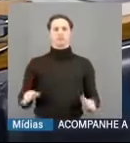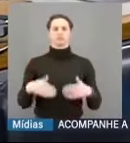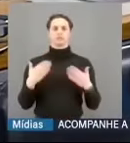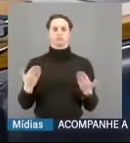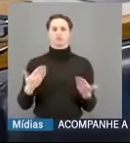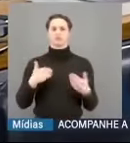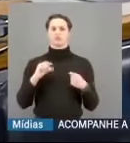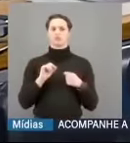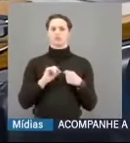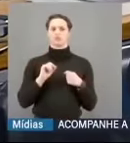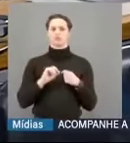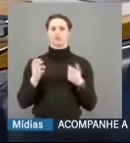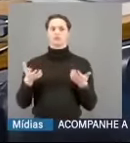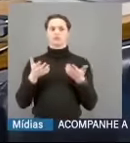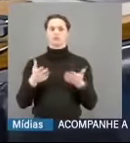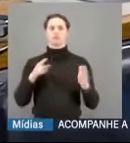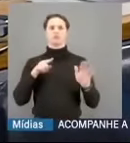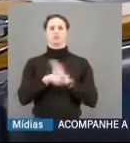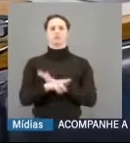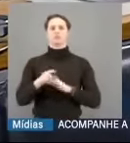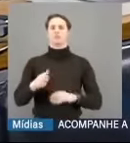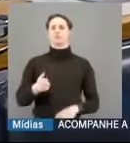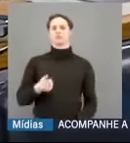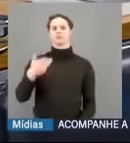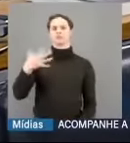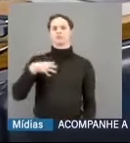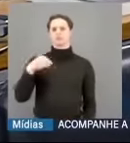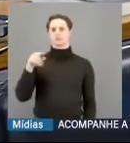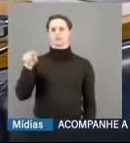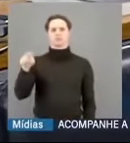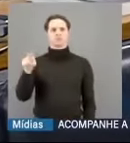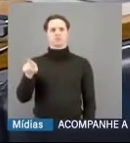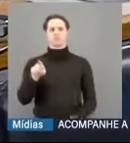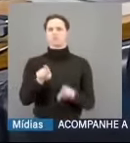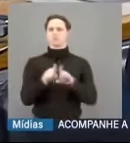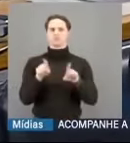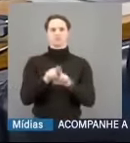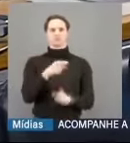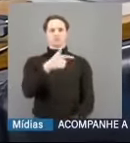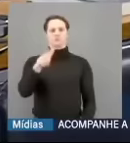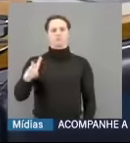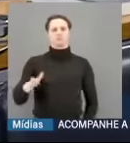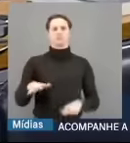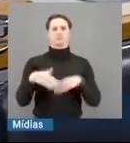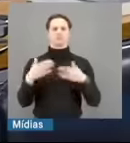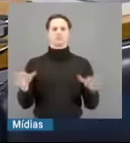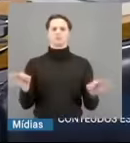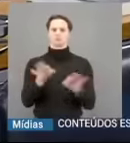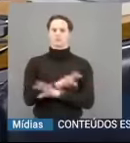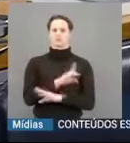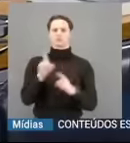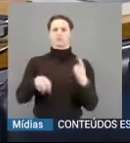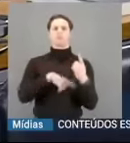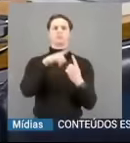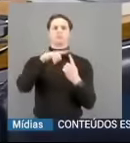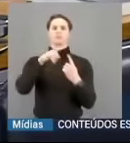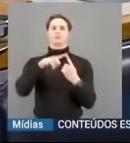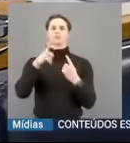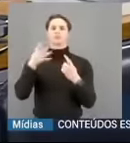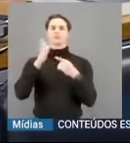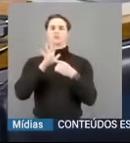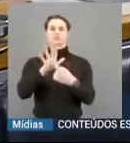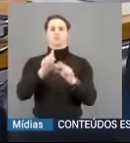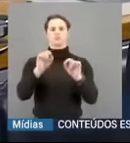de propósito, ia perguntar, inclusive, quantos filhos ele tem, ele também não responderia, mas bastou a primeira para demonstrar que